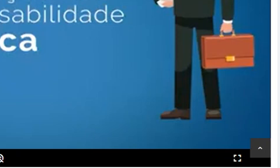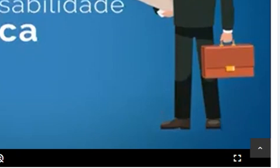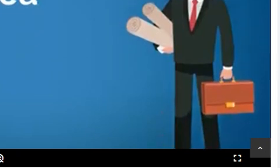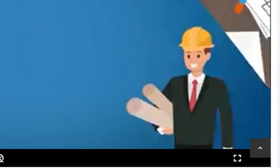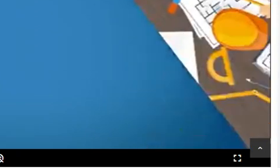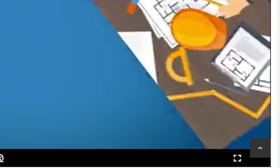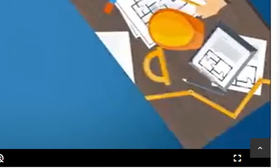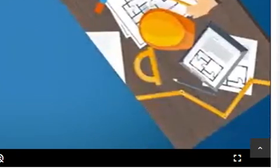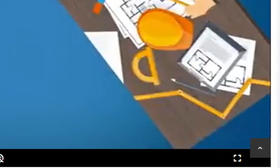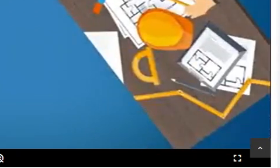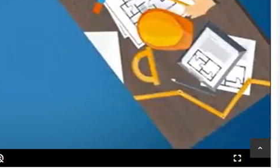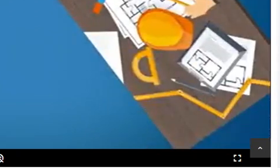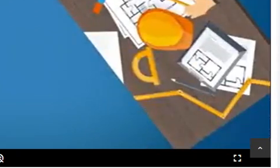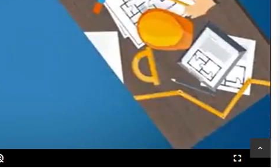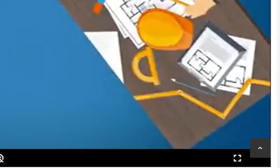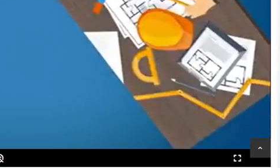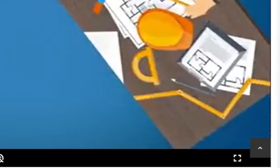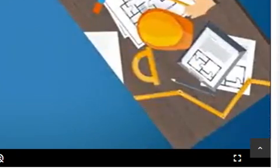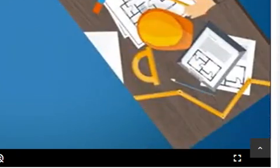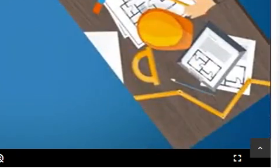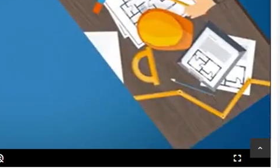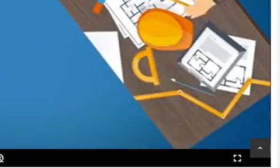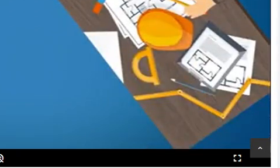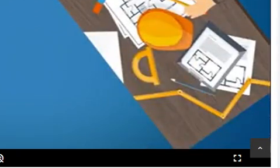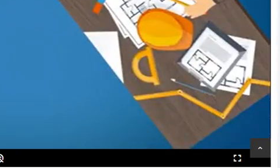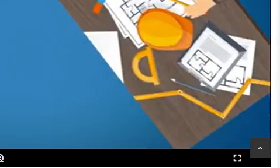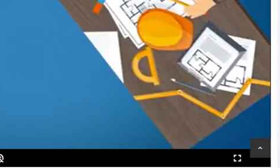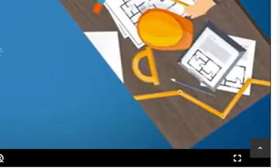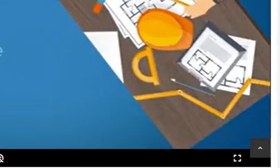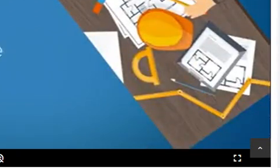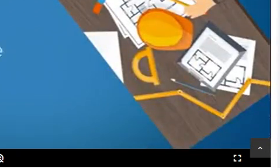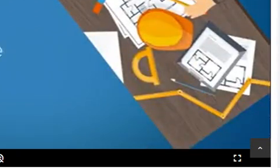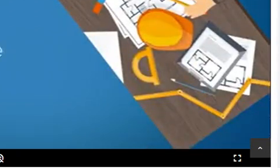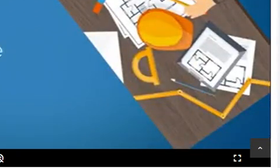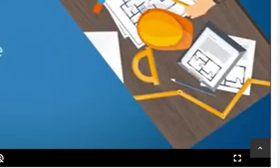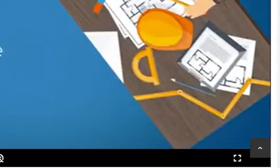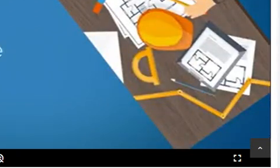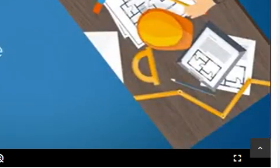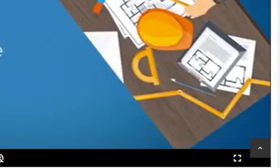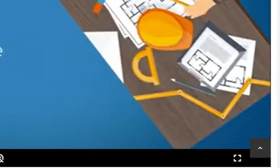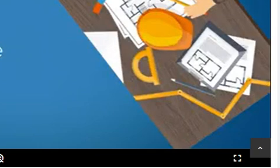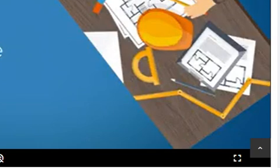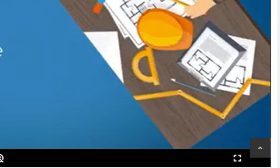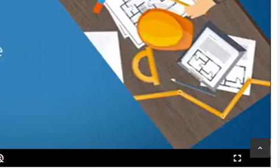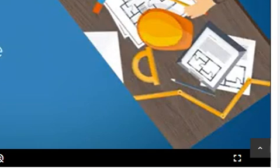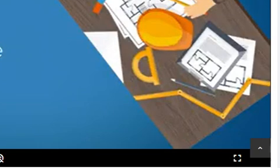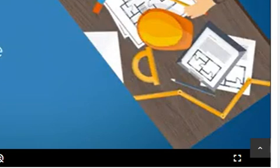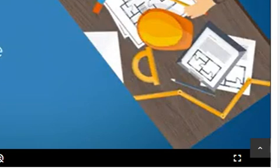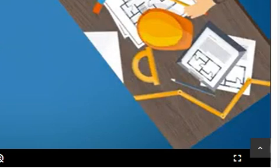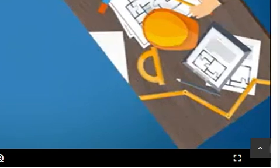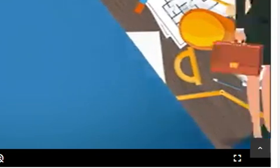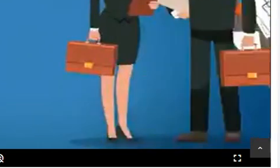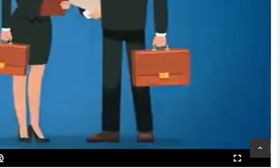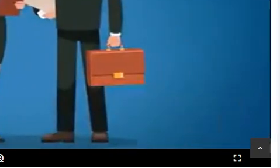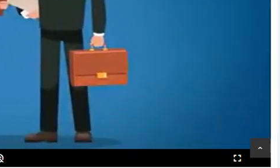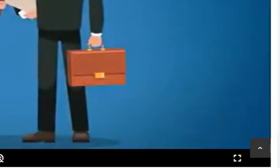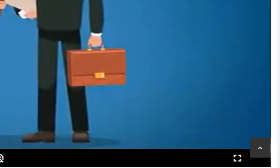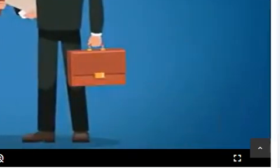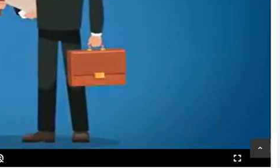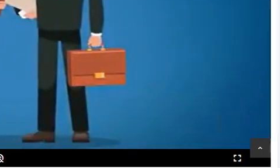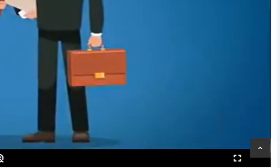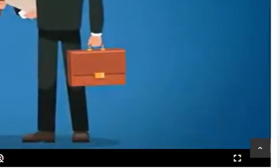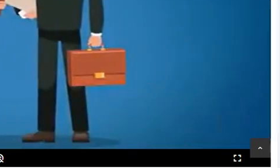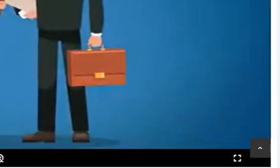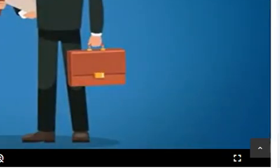técnica, enquanto os arquitetos têm que apresentar o RRT, Registro de Responsabilidade Técnica. Uma